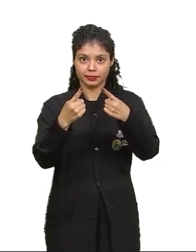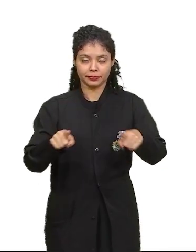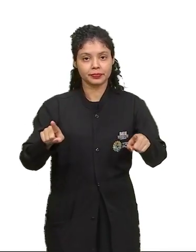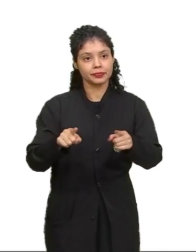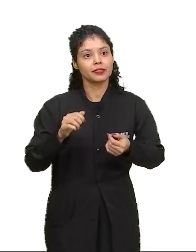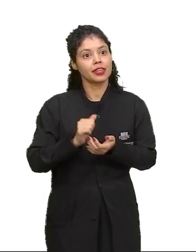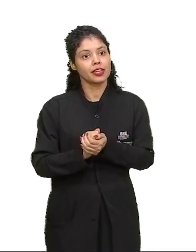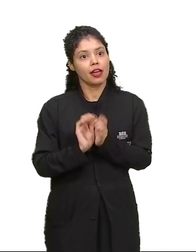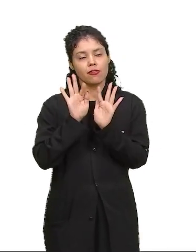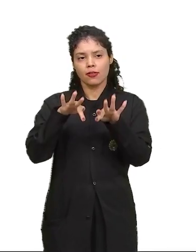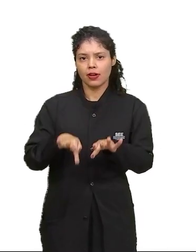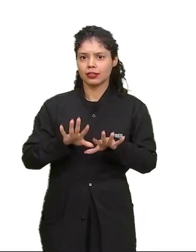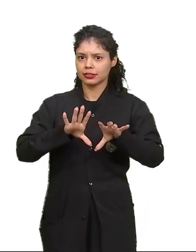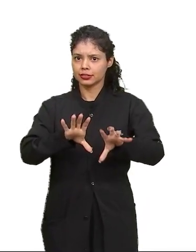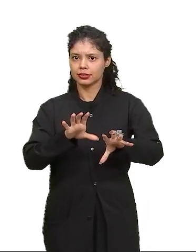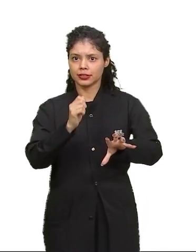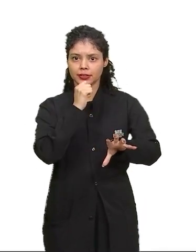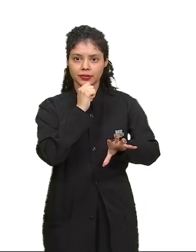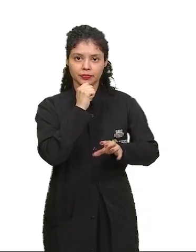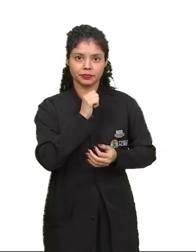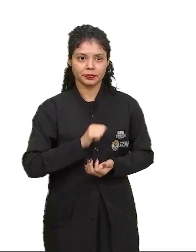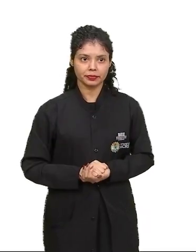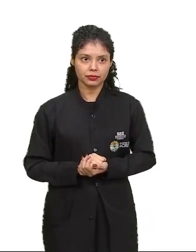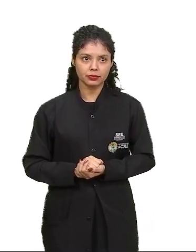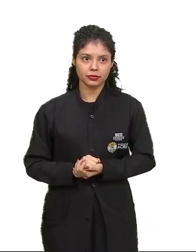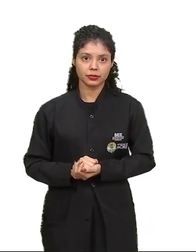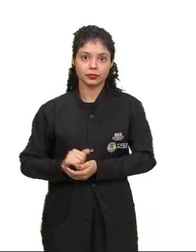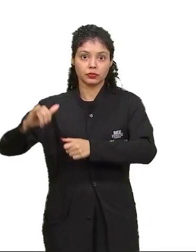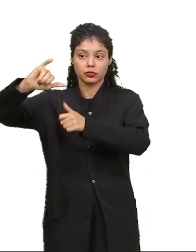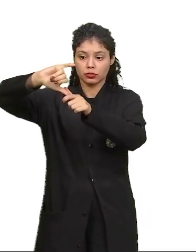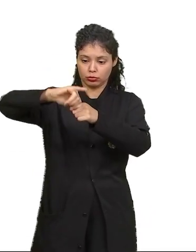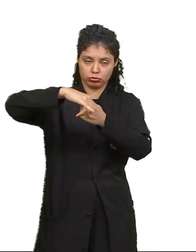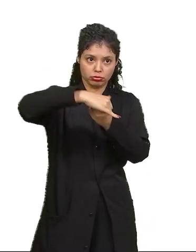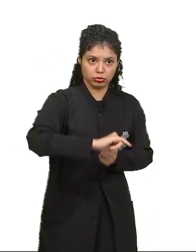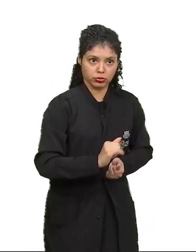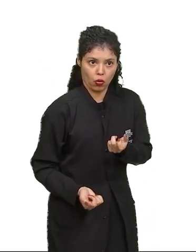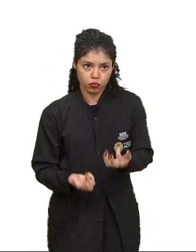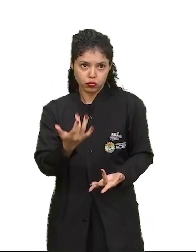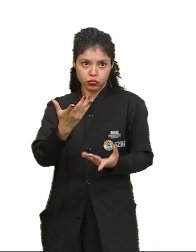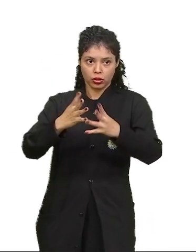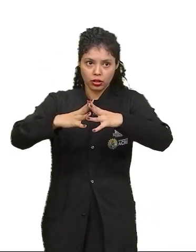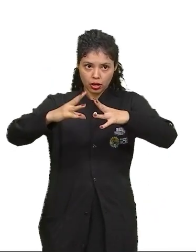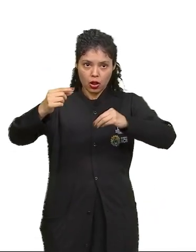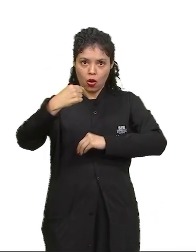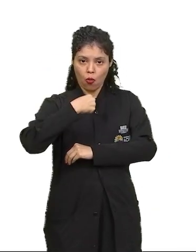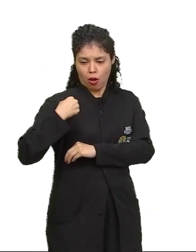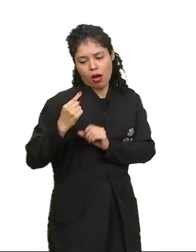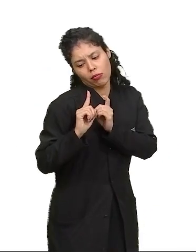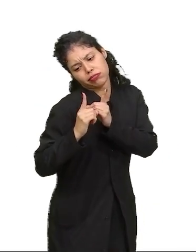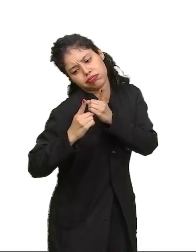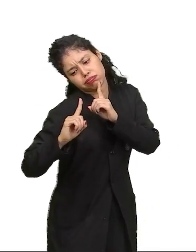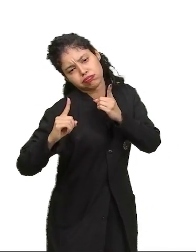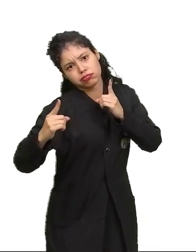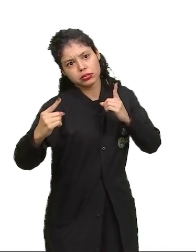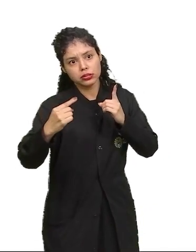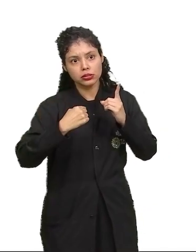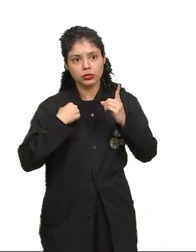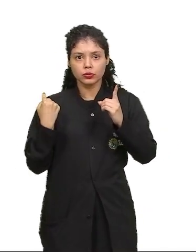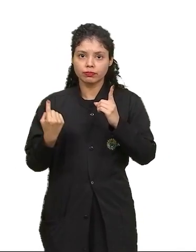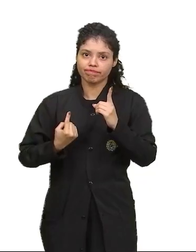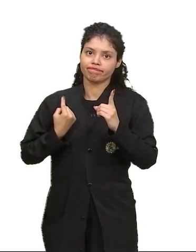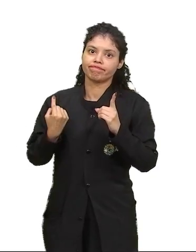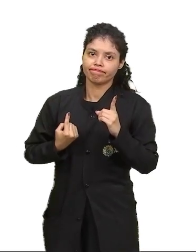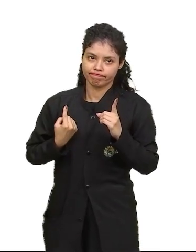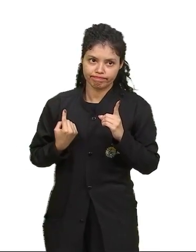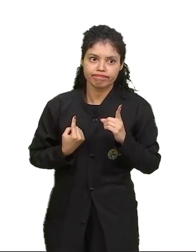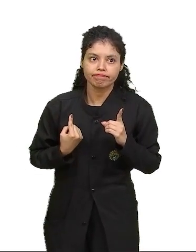Você, dela, para a gente observar o texto. Avião sem asa, fogueira sem brasa, sou eu. Olha a presença do pronome